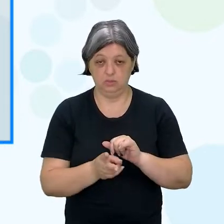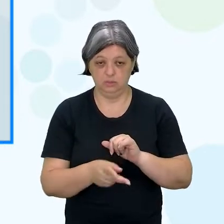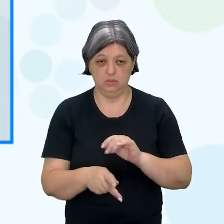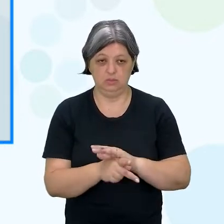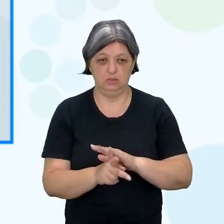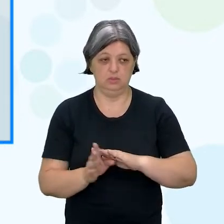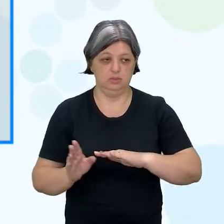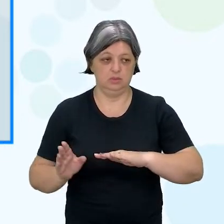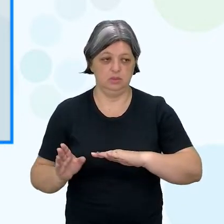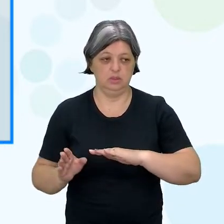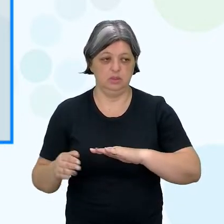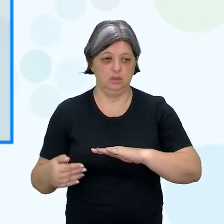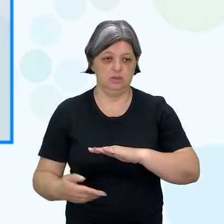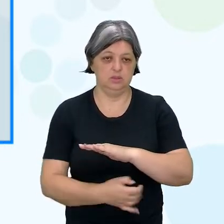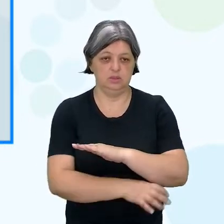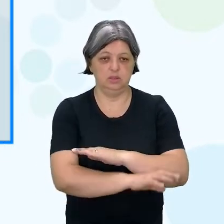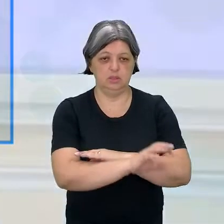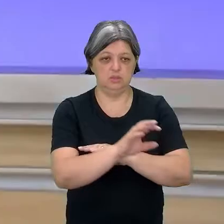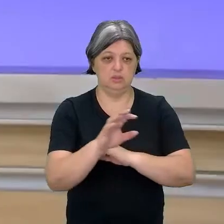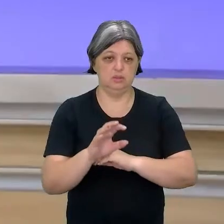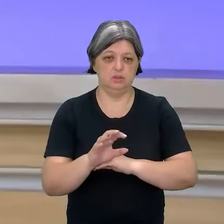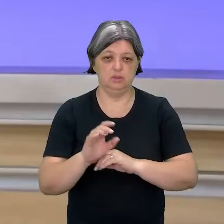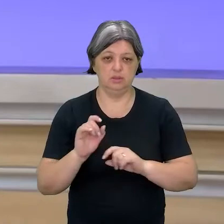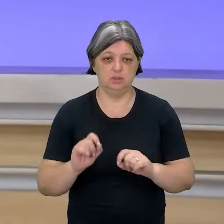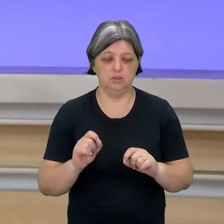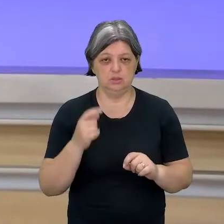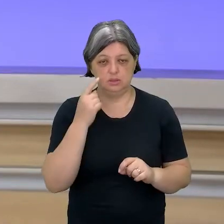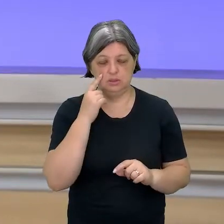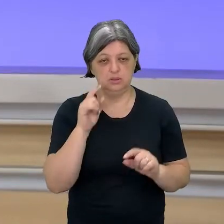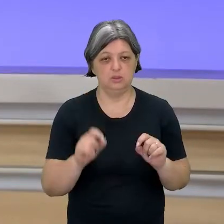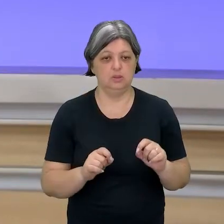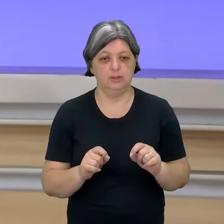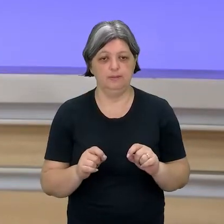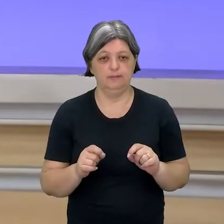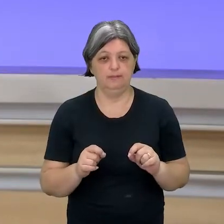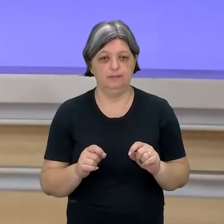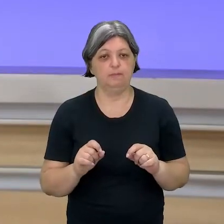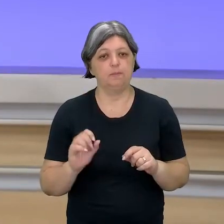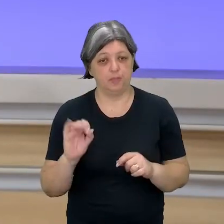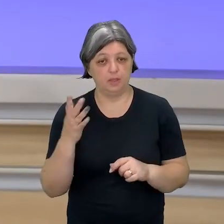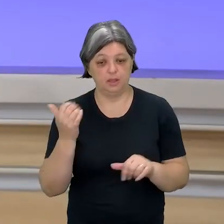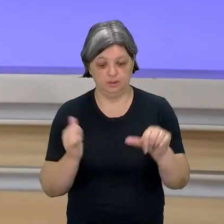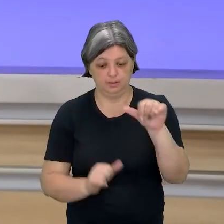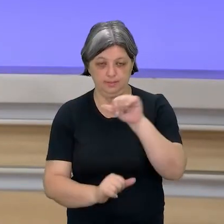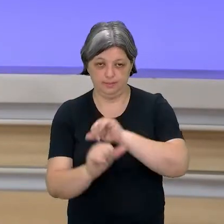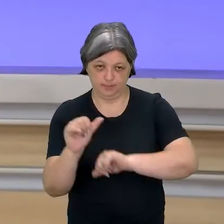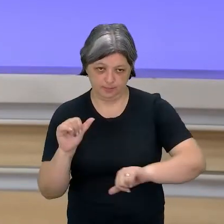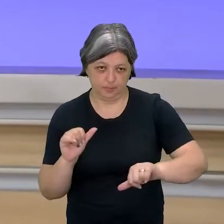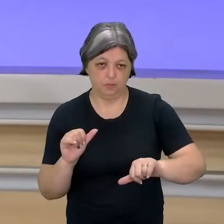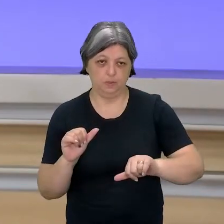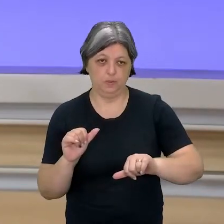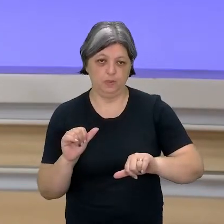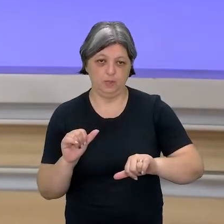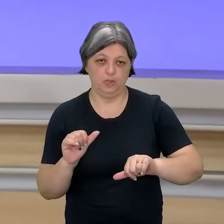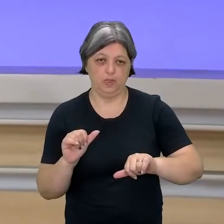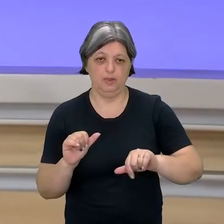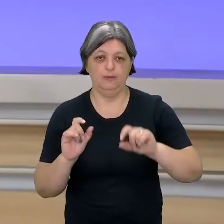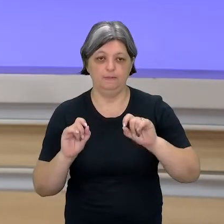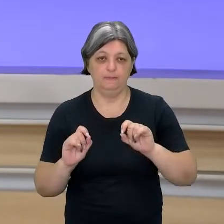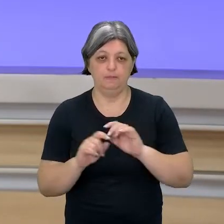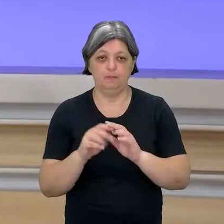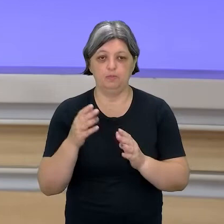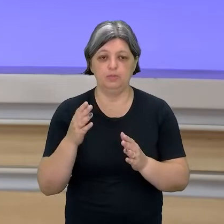ecossistema fixo, onde eu não tenho mais modificações acontecendo, onde eu tenho, na verdade, um